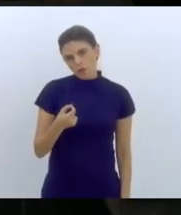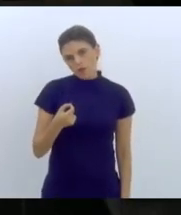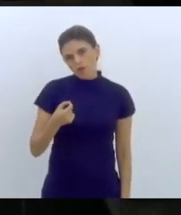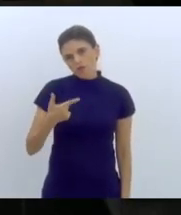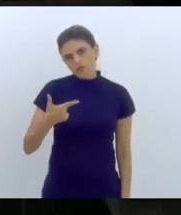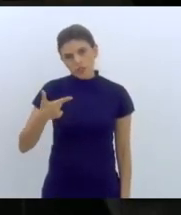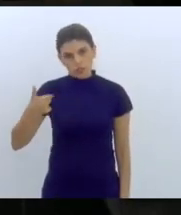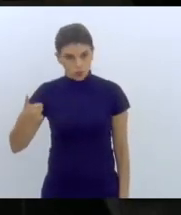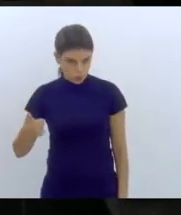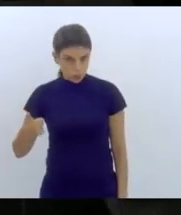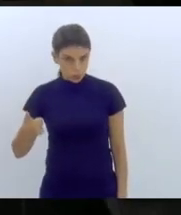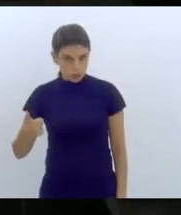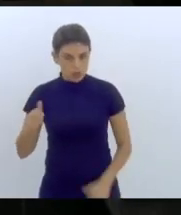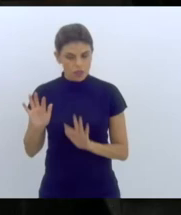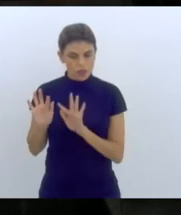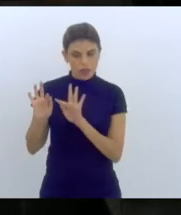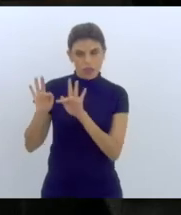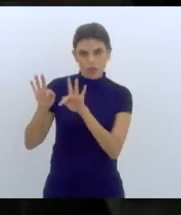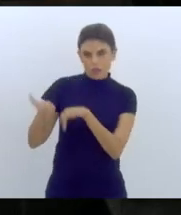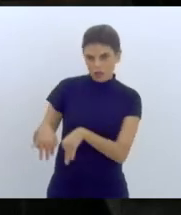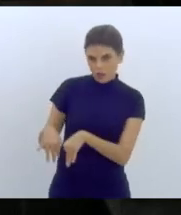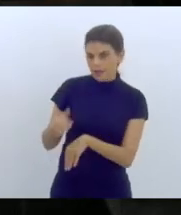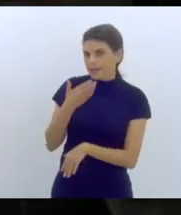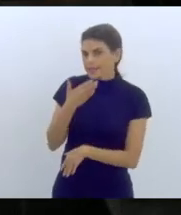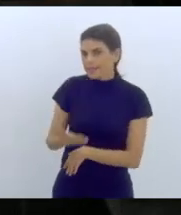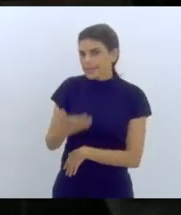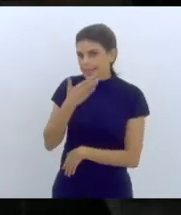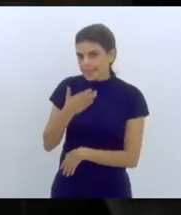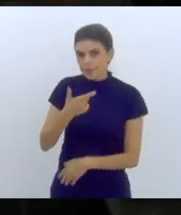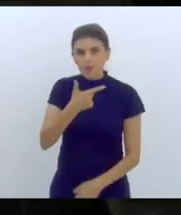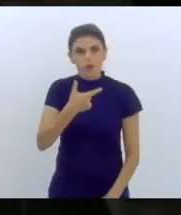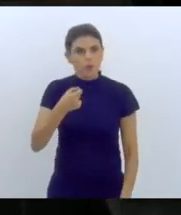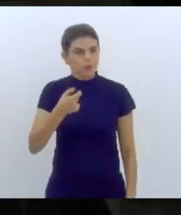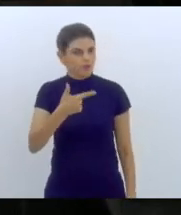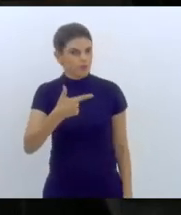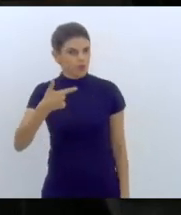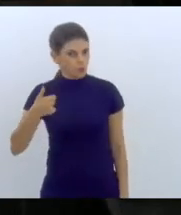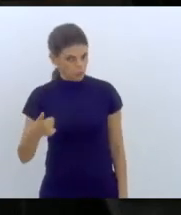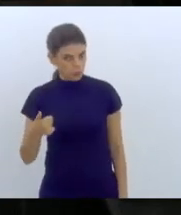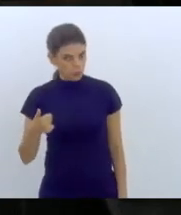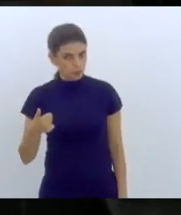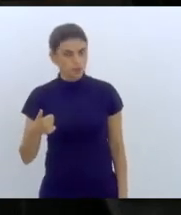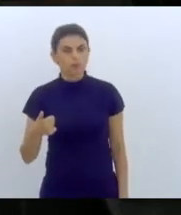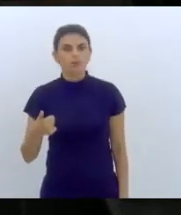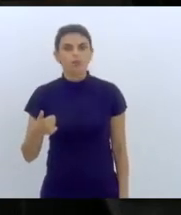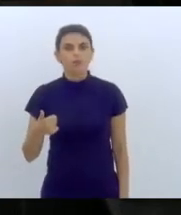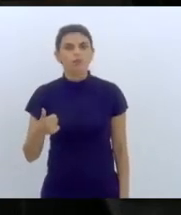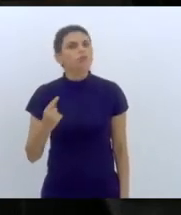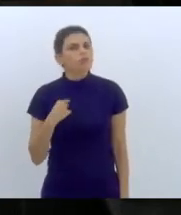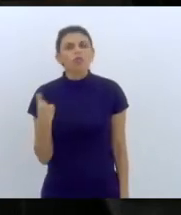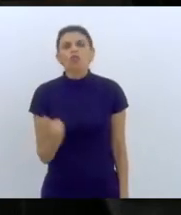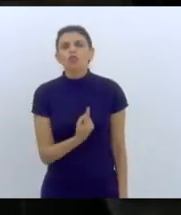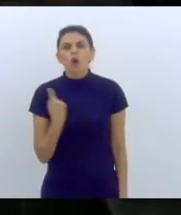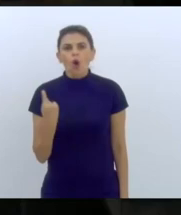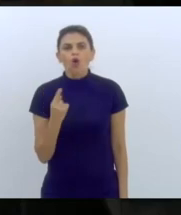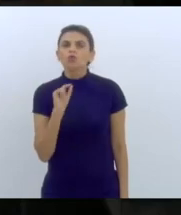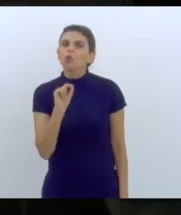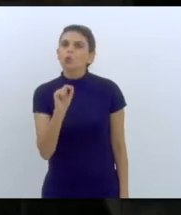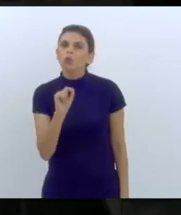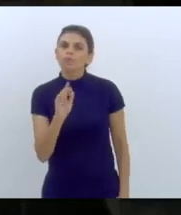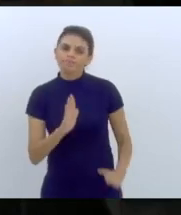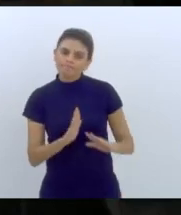2021, terminou no final, em dezembro de 2021, nós fomos entrar